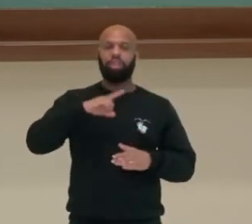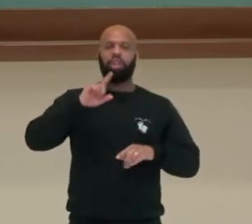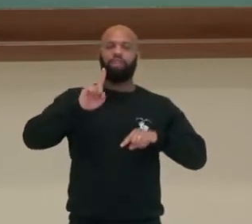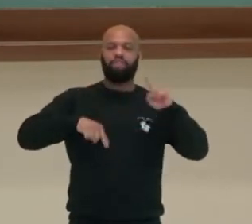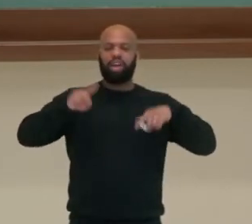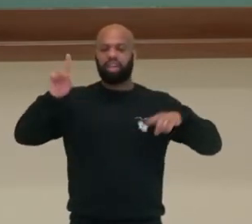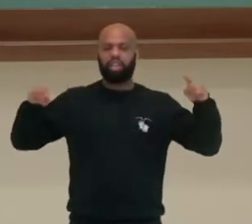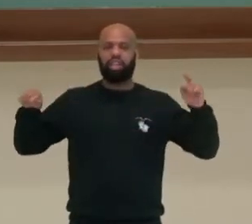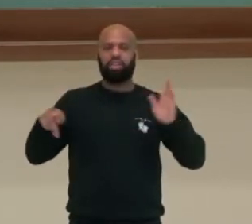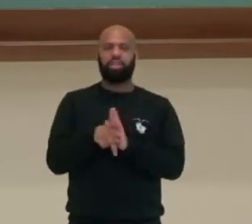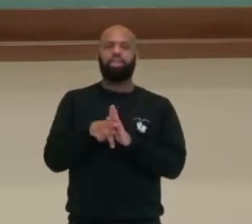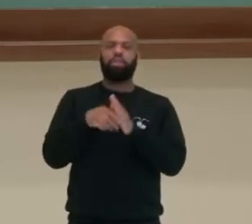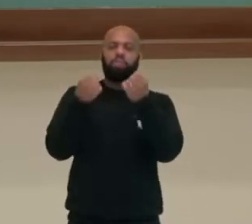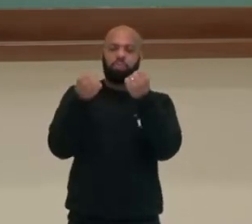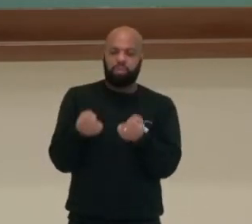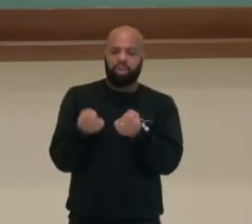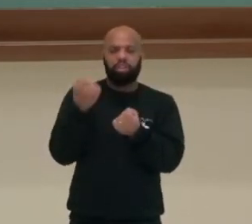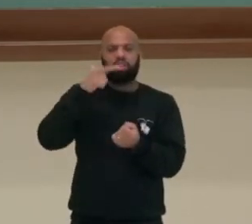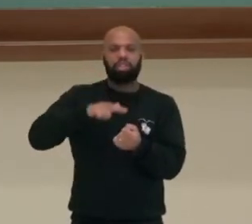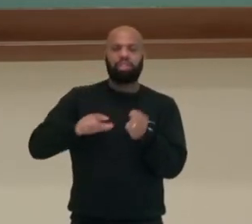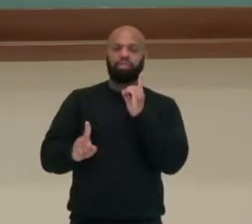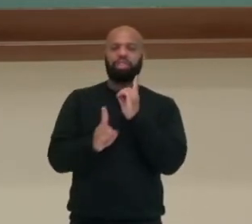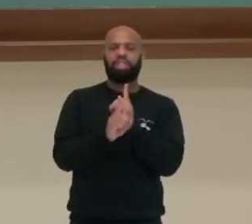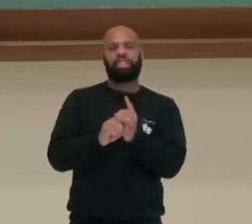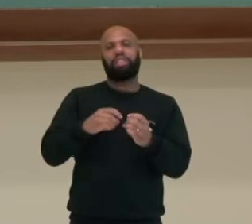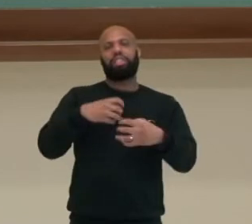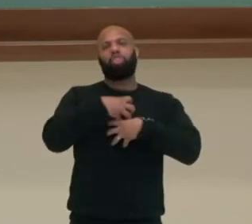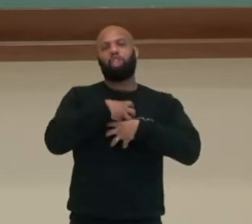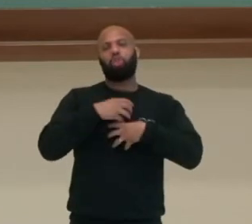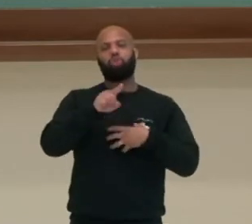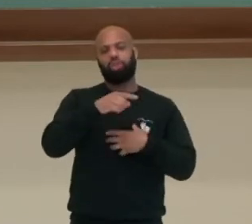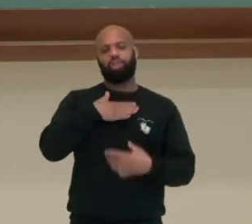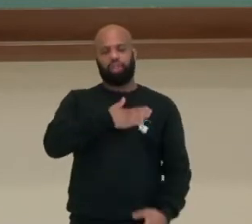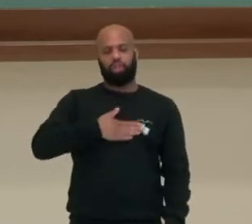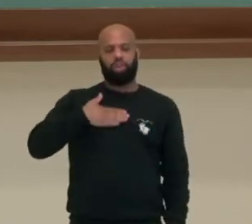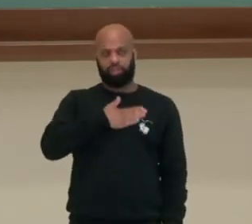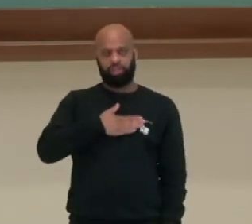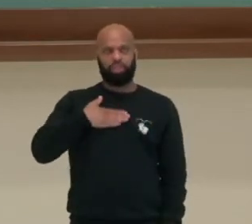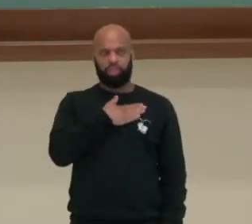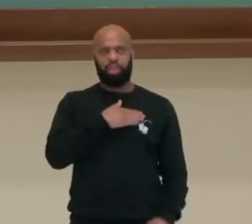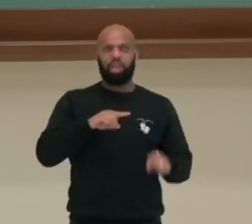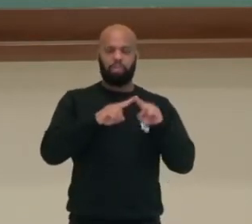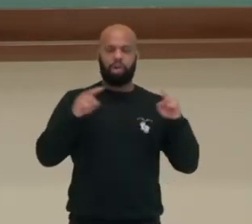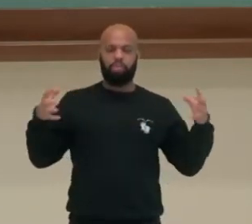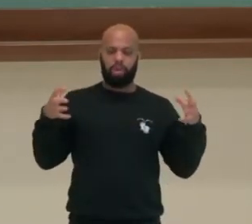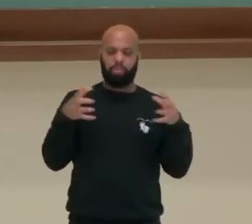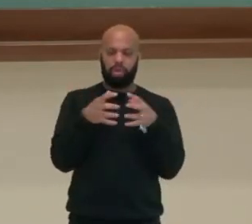de peso até você possa encontrar, mas o tamanho tem sido mais ou menos o mesmo, ok?